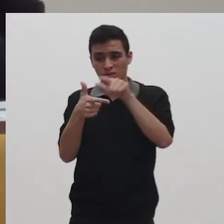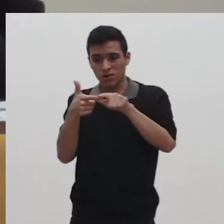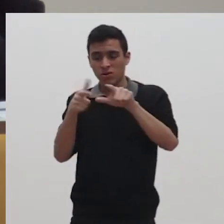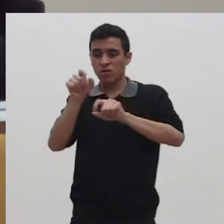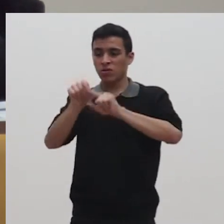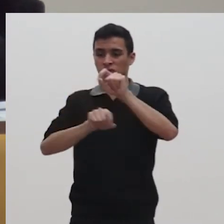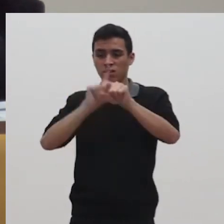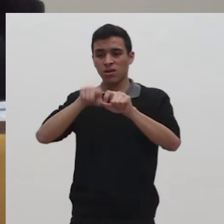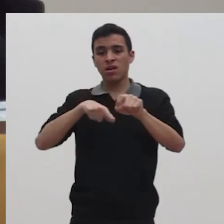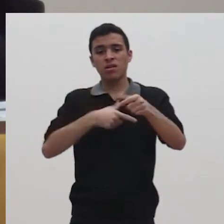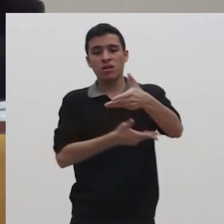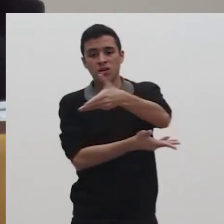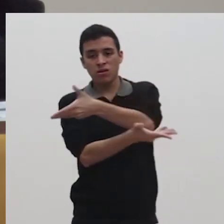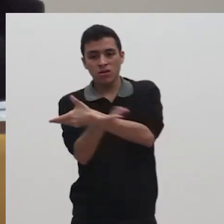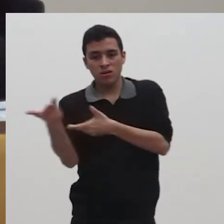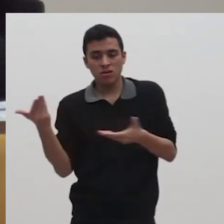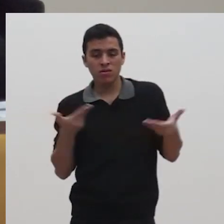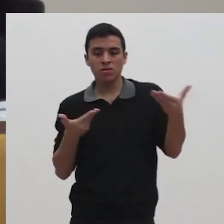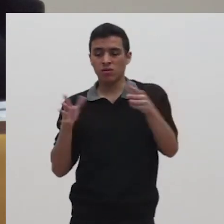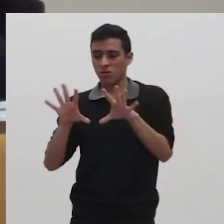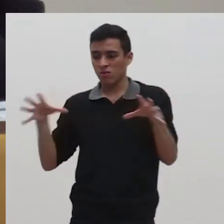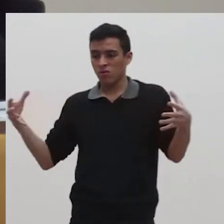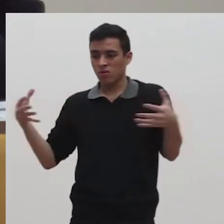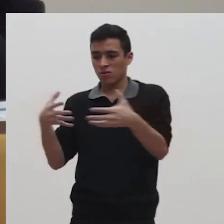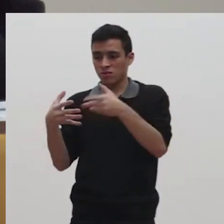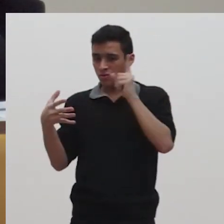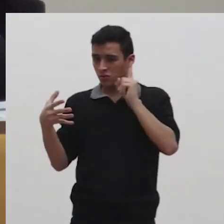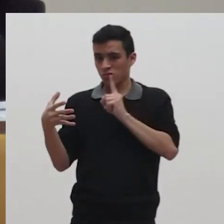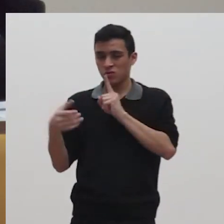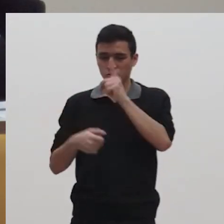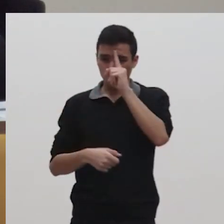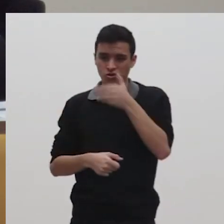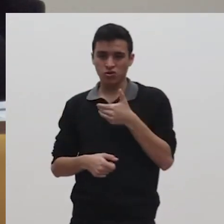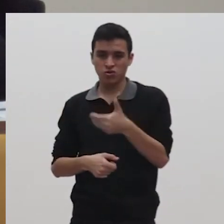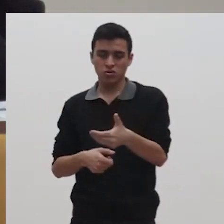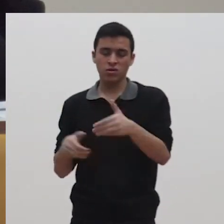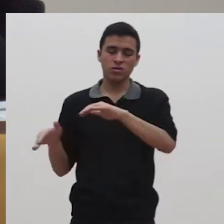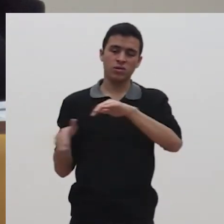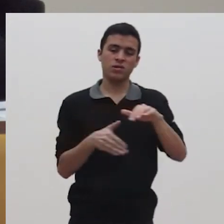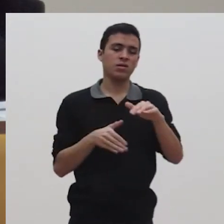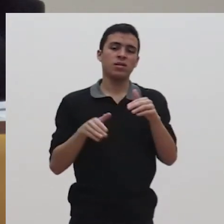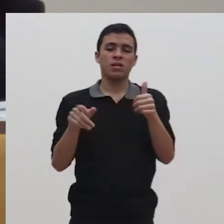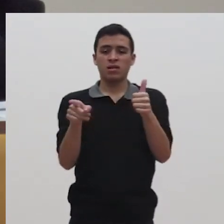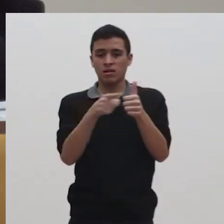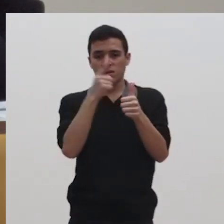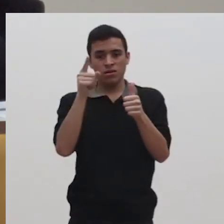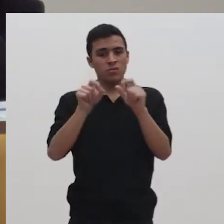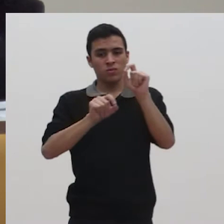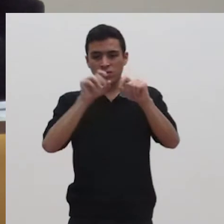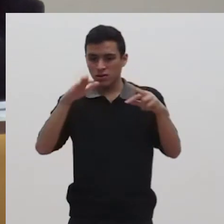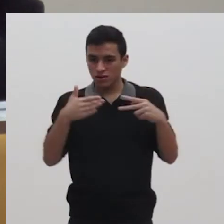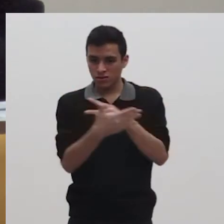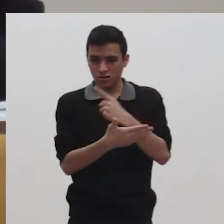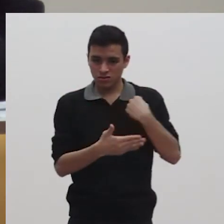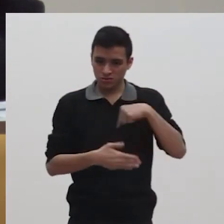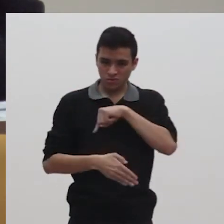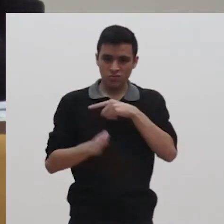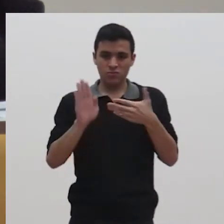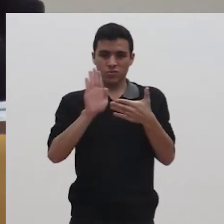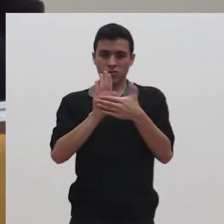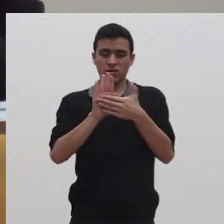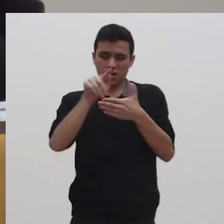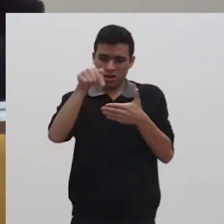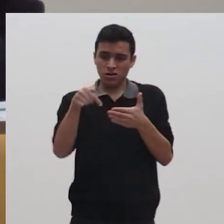problema dessa convivência, né, com essa comunidade no dia a dia. E aí, uma das questões, inclusive, que a nossa proposta, que está